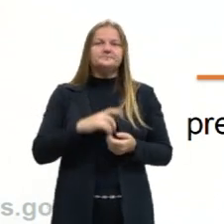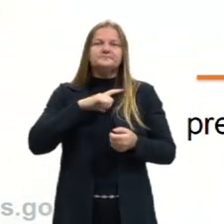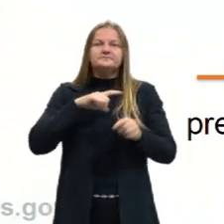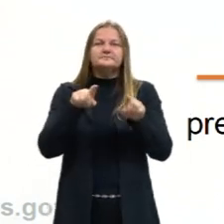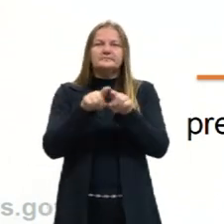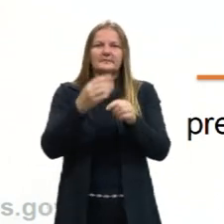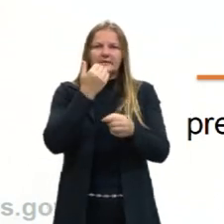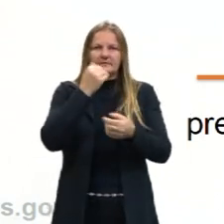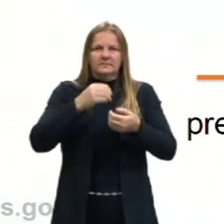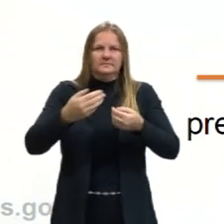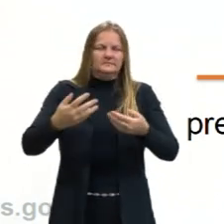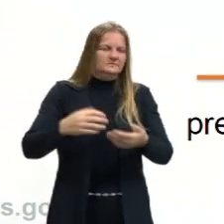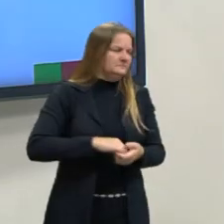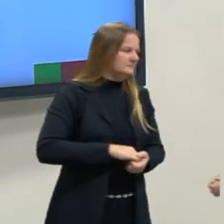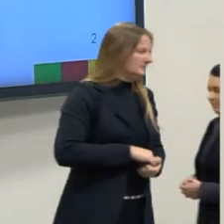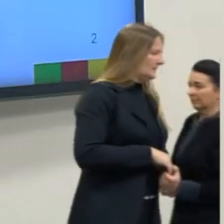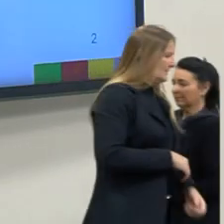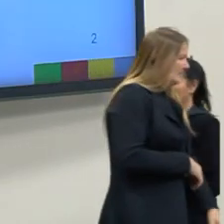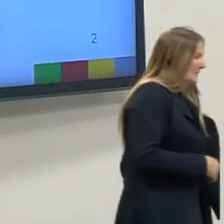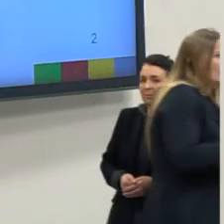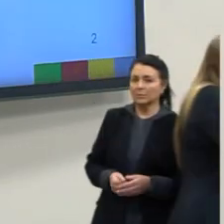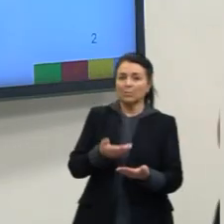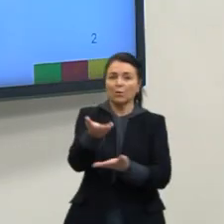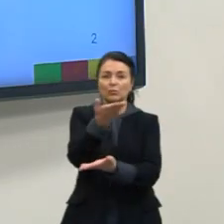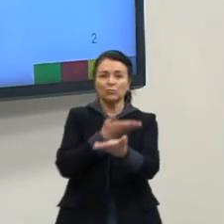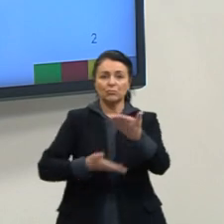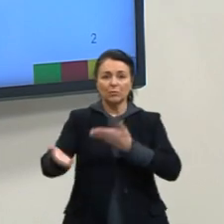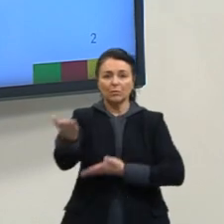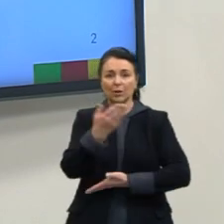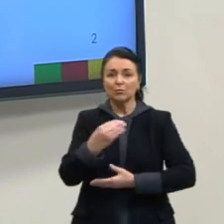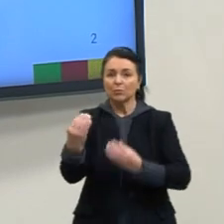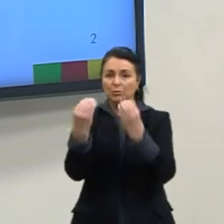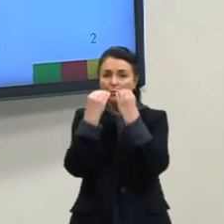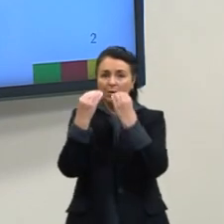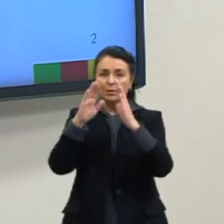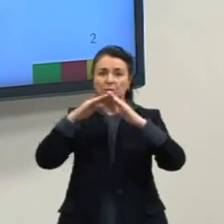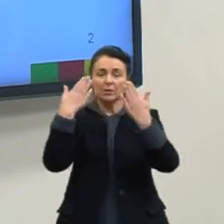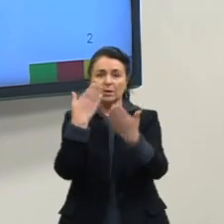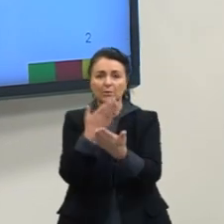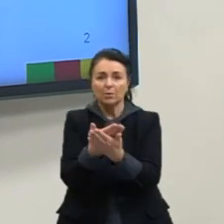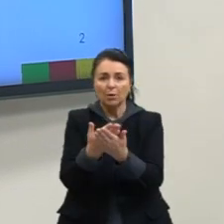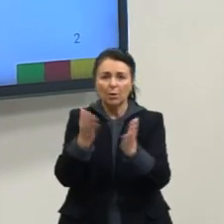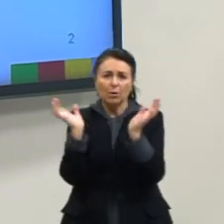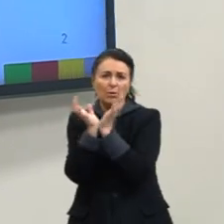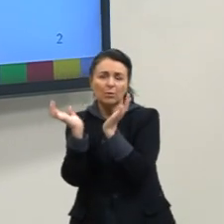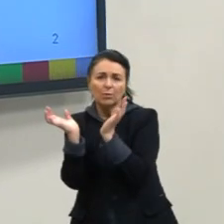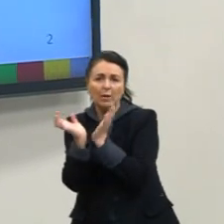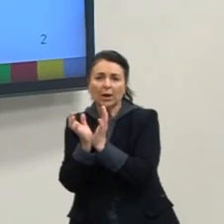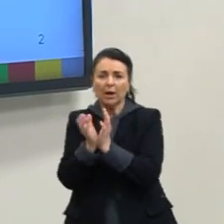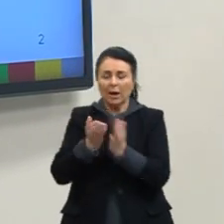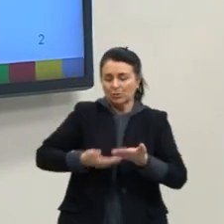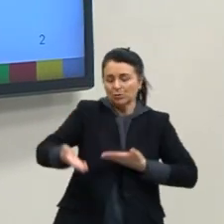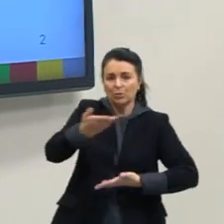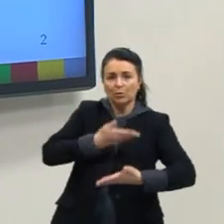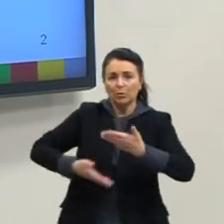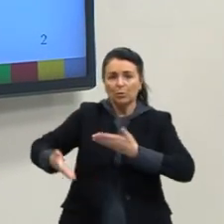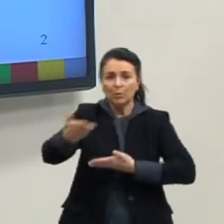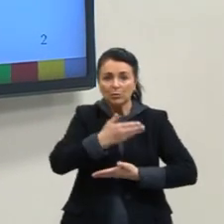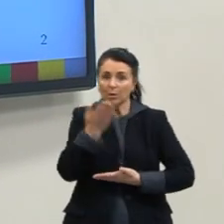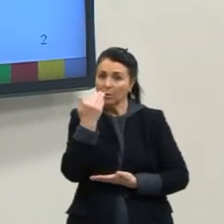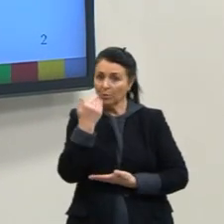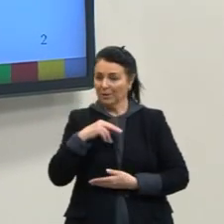Lanche quando o Nosso Lanche é mais atrativo do que o lanche da escola ou mais Atrativa que o do colega a gente compartilha O Nosso